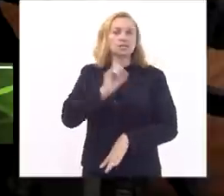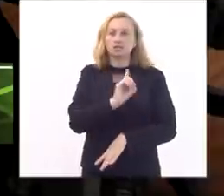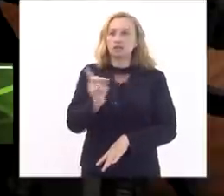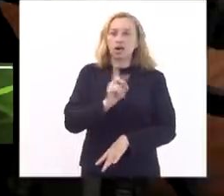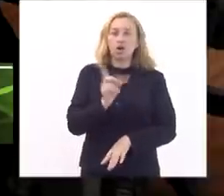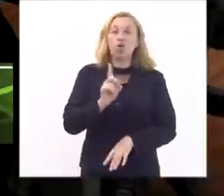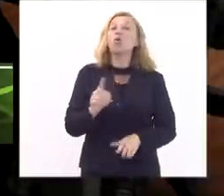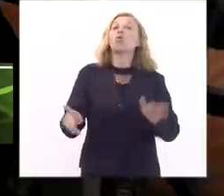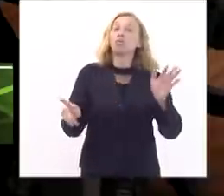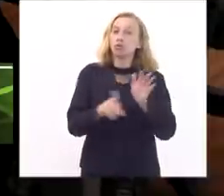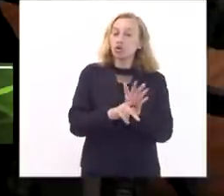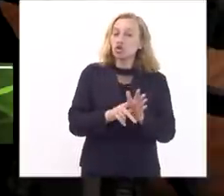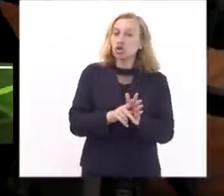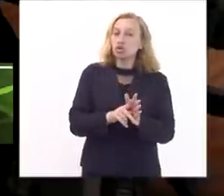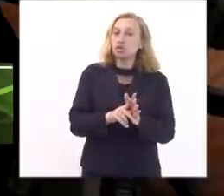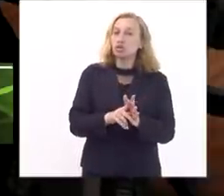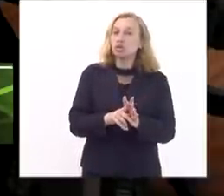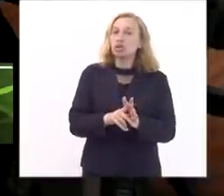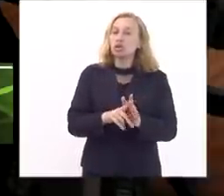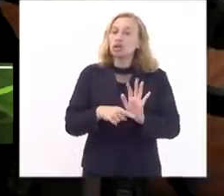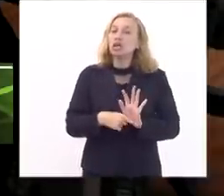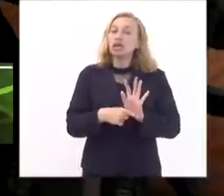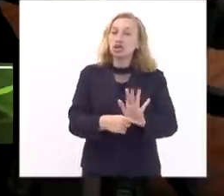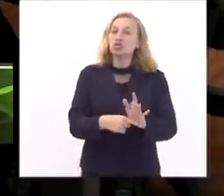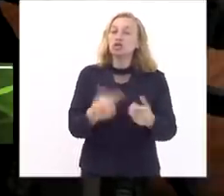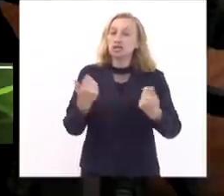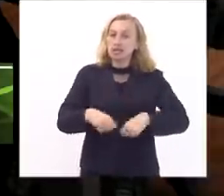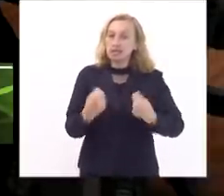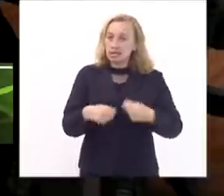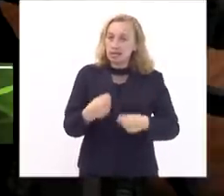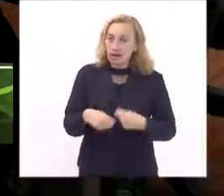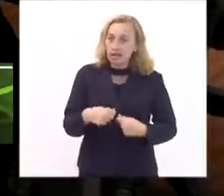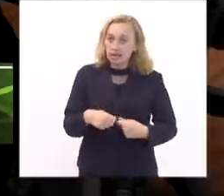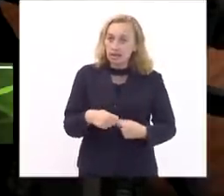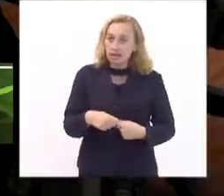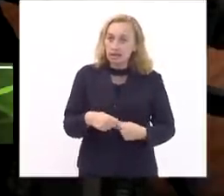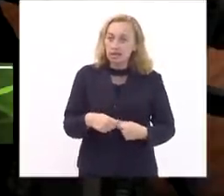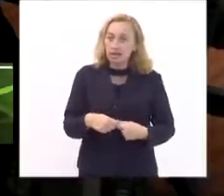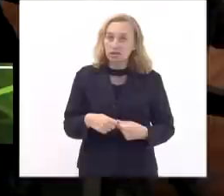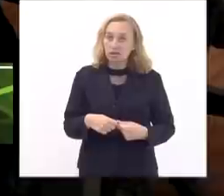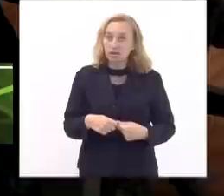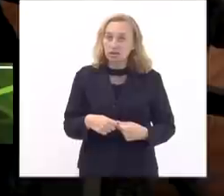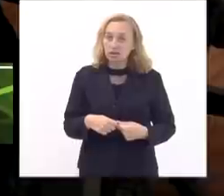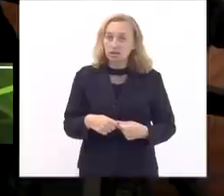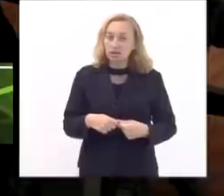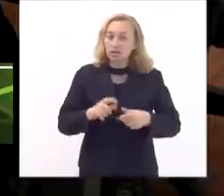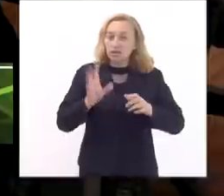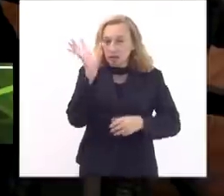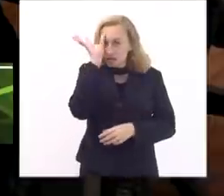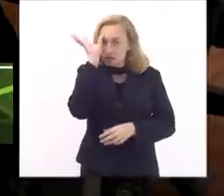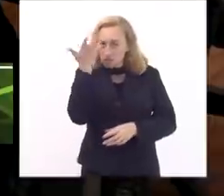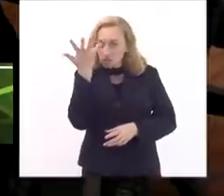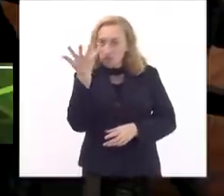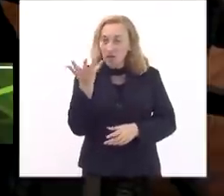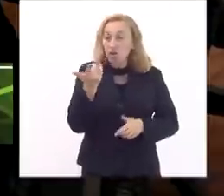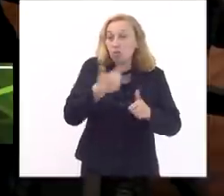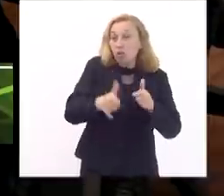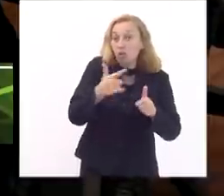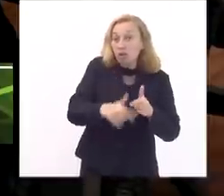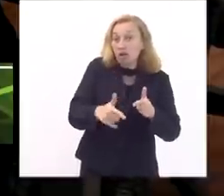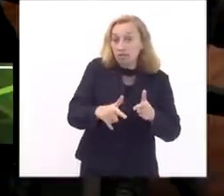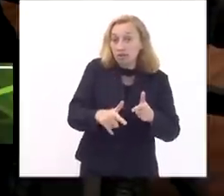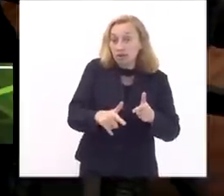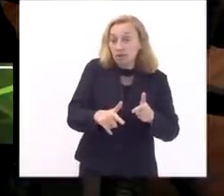É um projeto que dialoga com a necessidade de conter o problema do desemprego no Estado. Nós lideramos esse